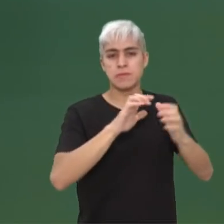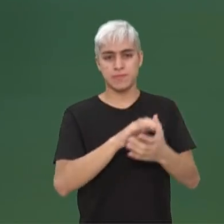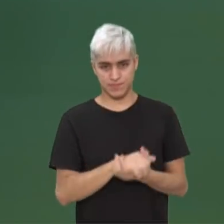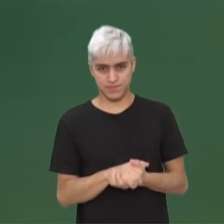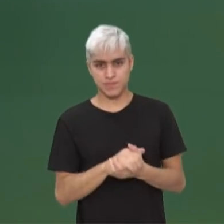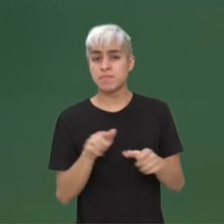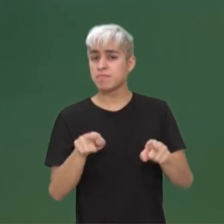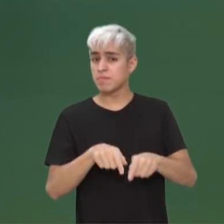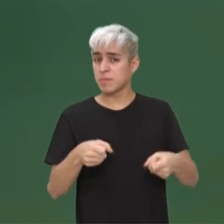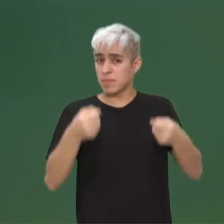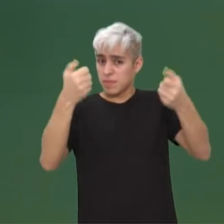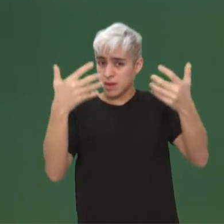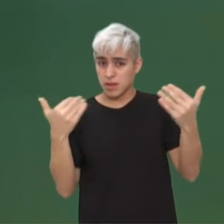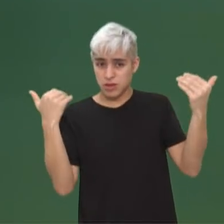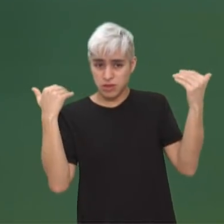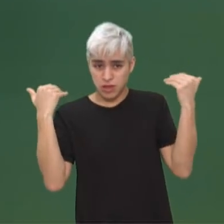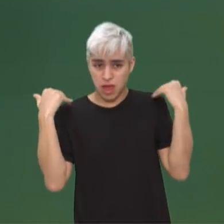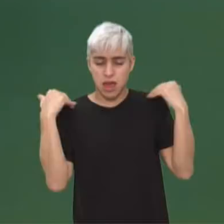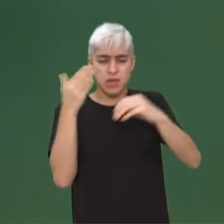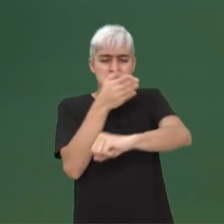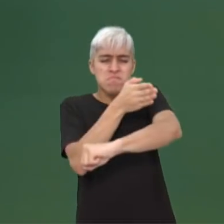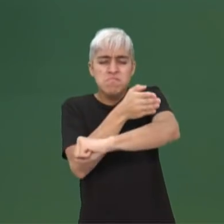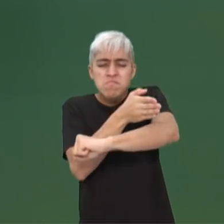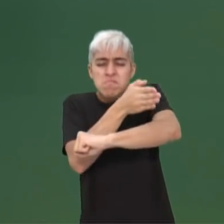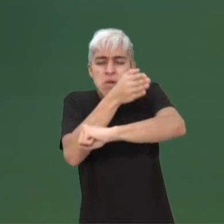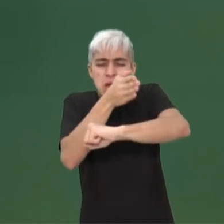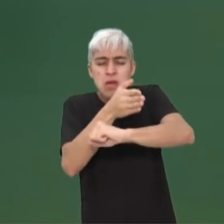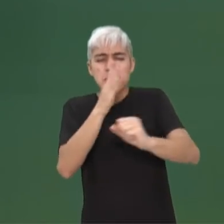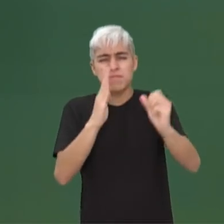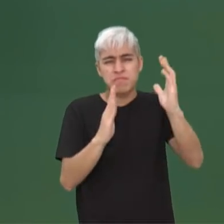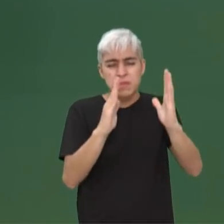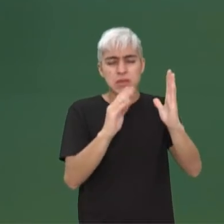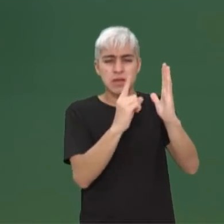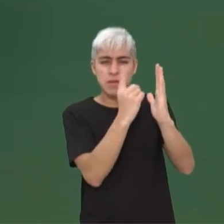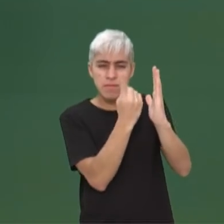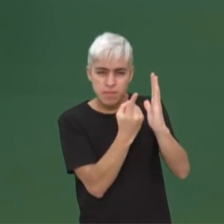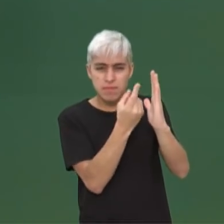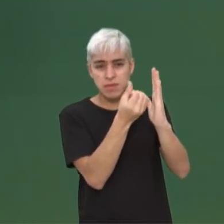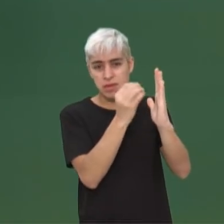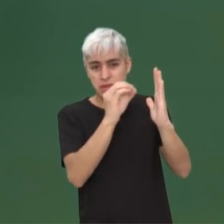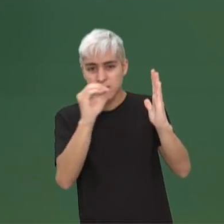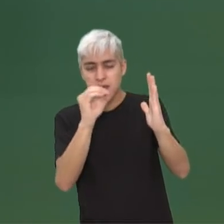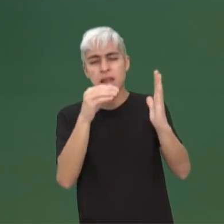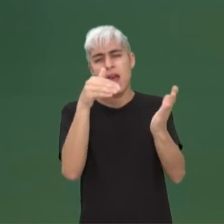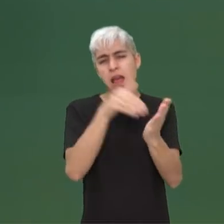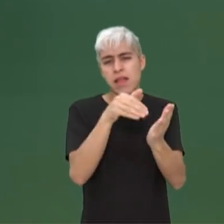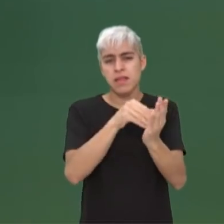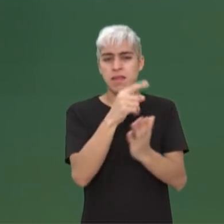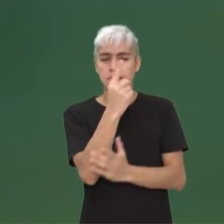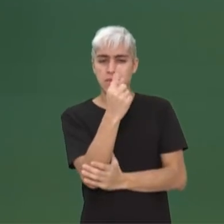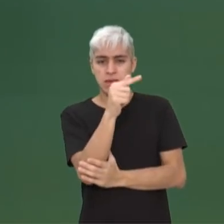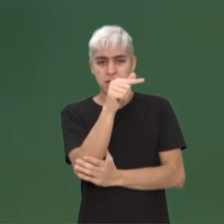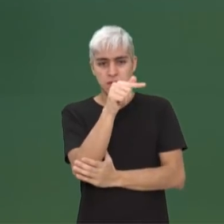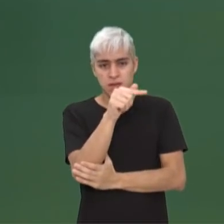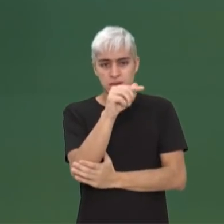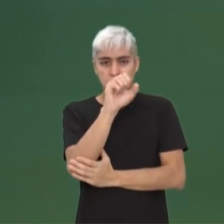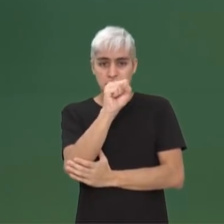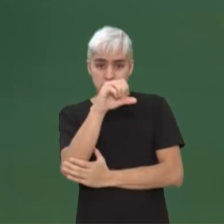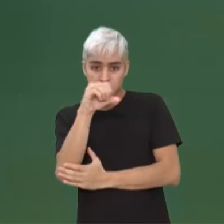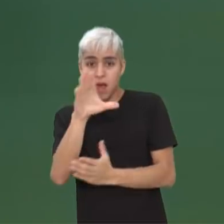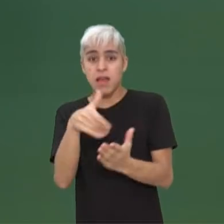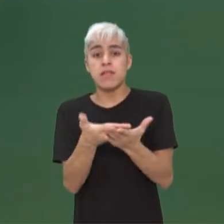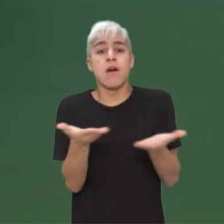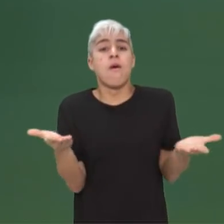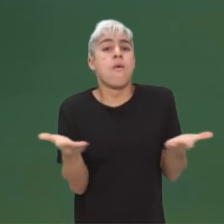ginástica no período pós-Idade Média, ali no ano de 1600 até 1789 e até os